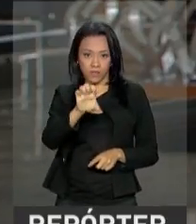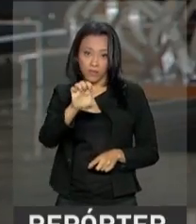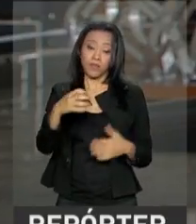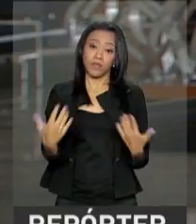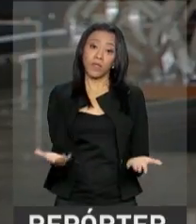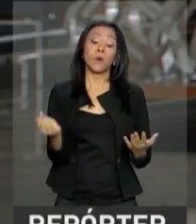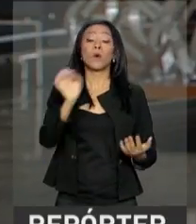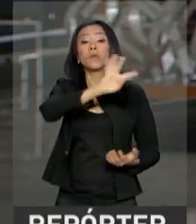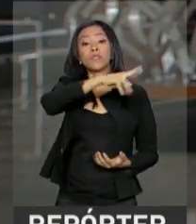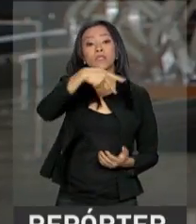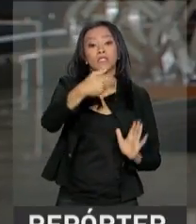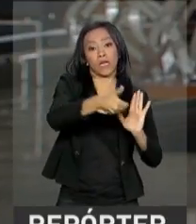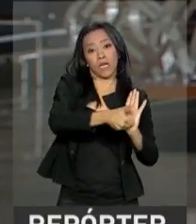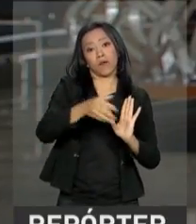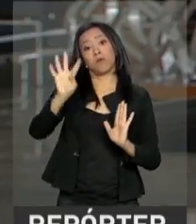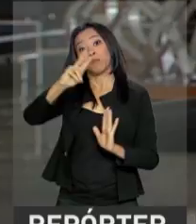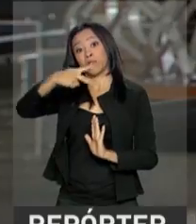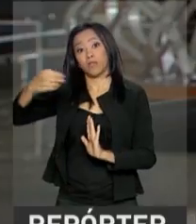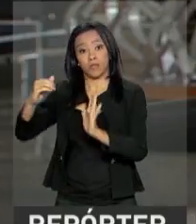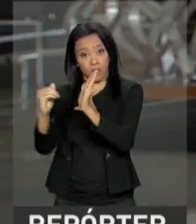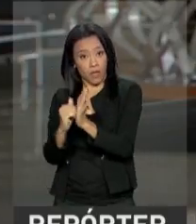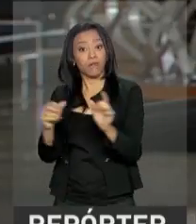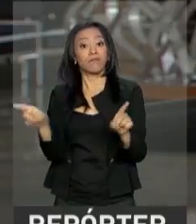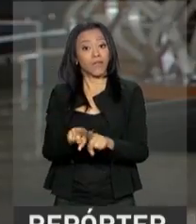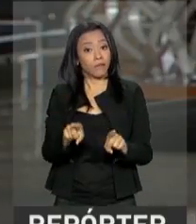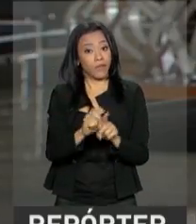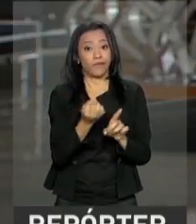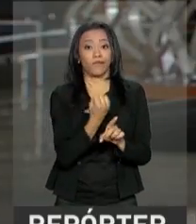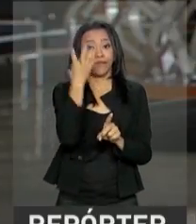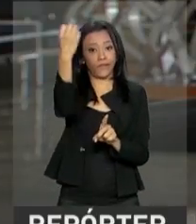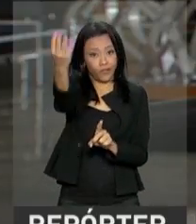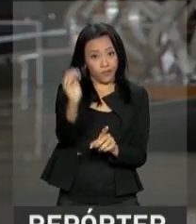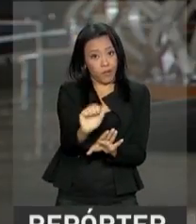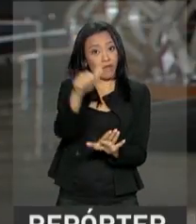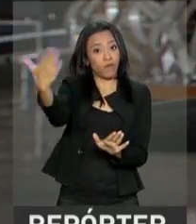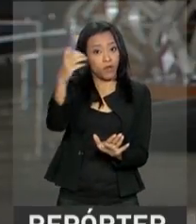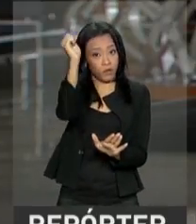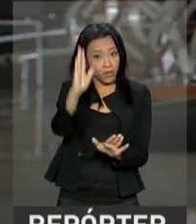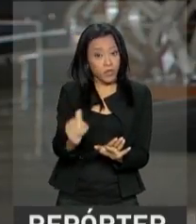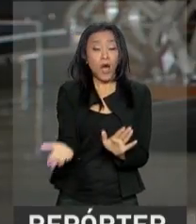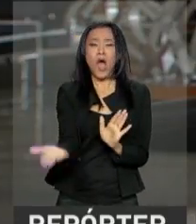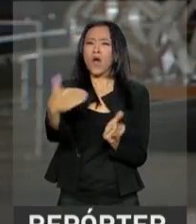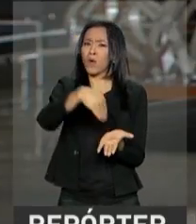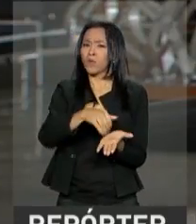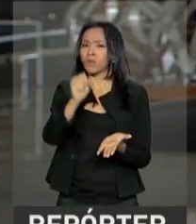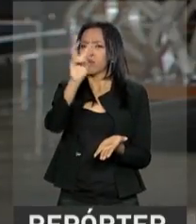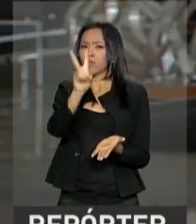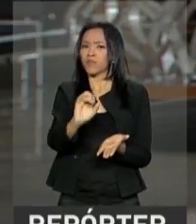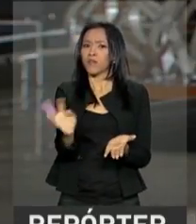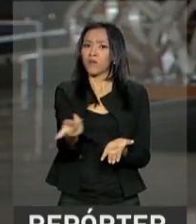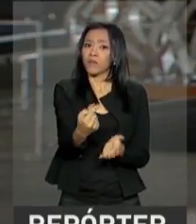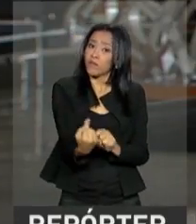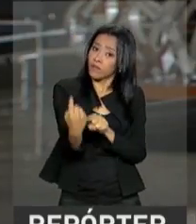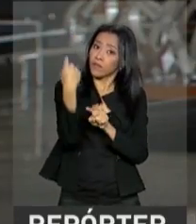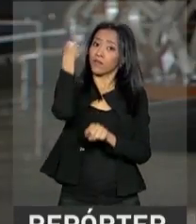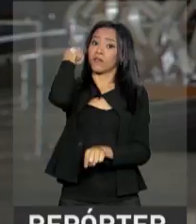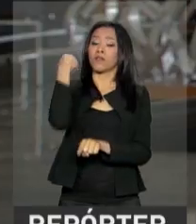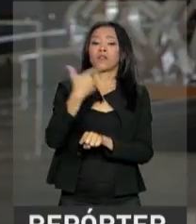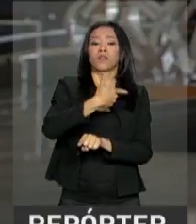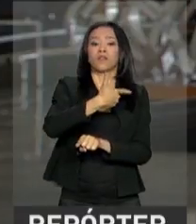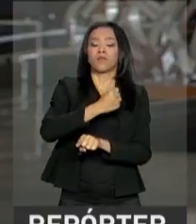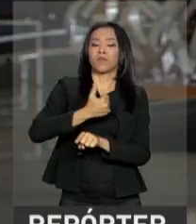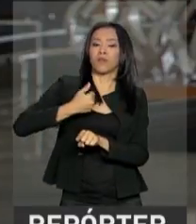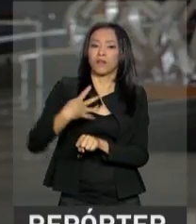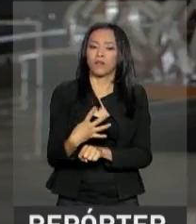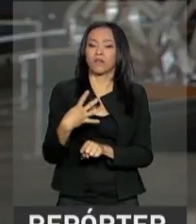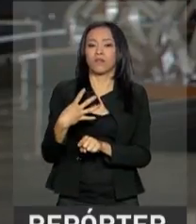estarão em viagens ao exterior a última vez que isso aconteceu foi em 2014 quando o então